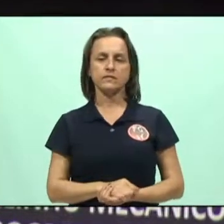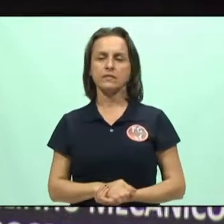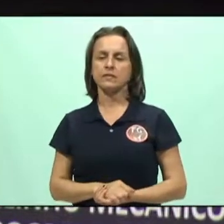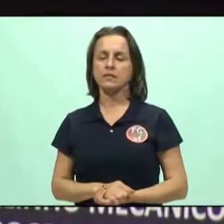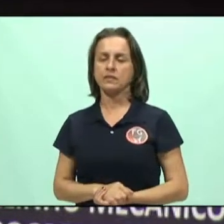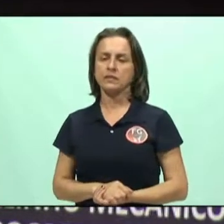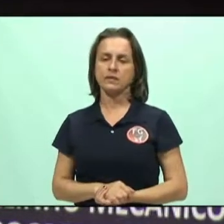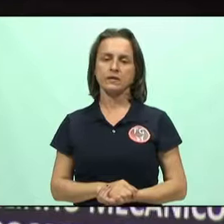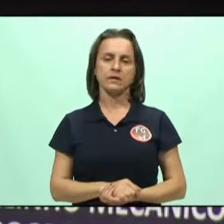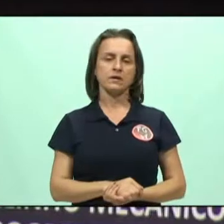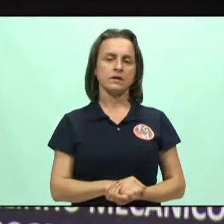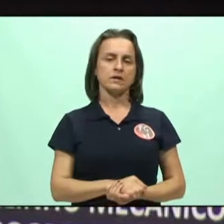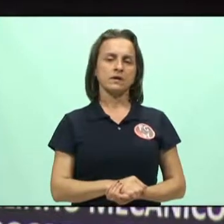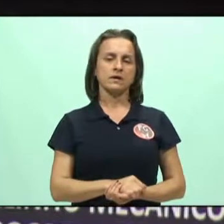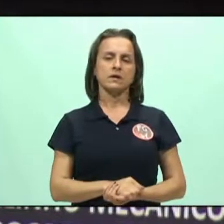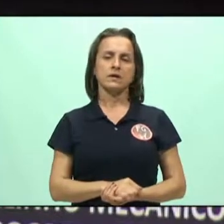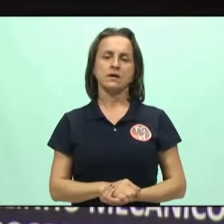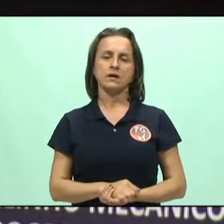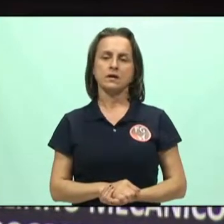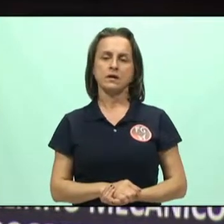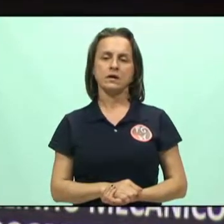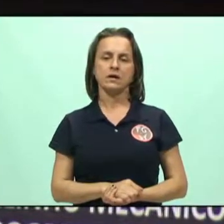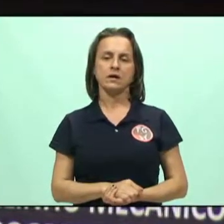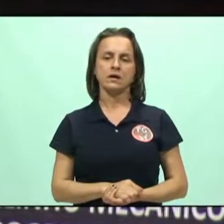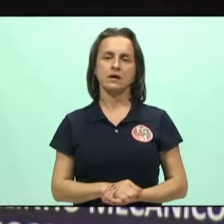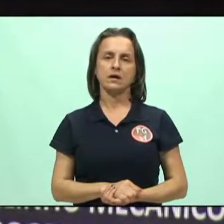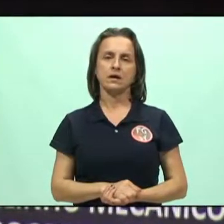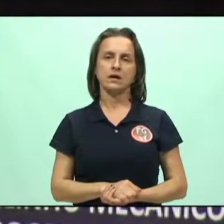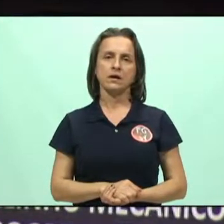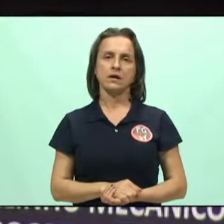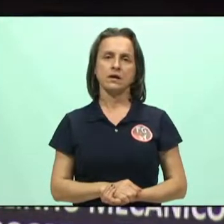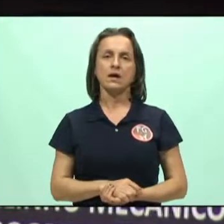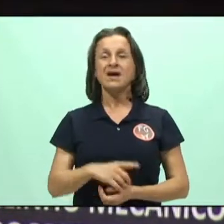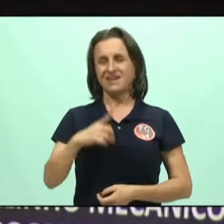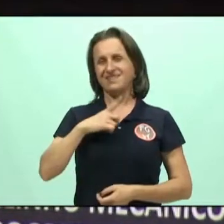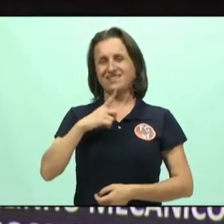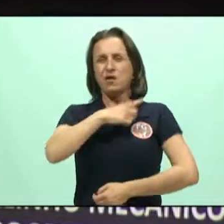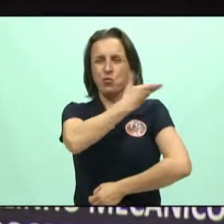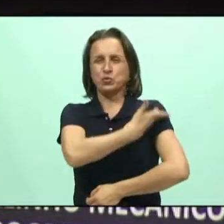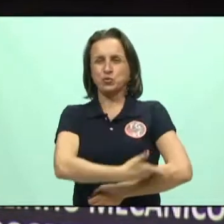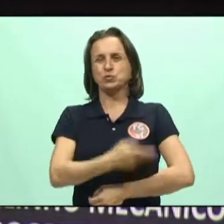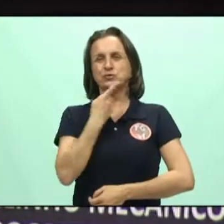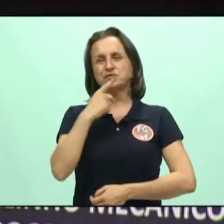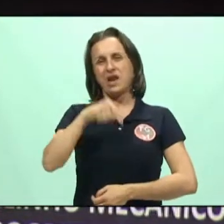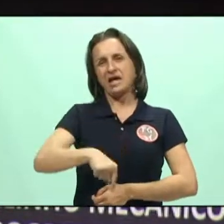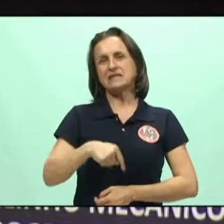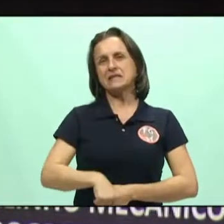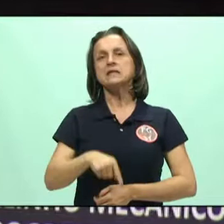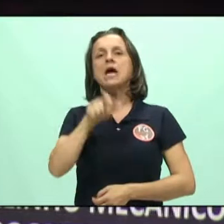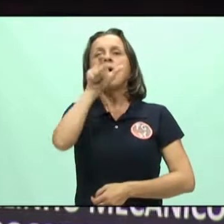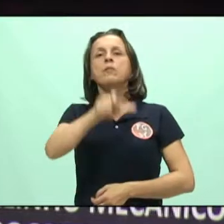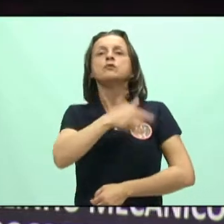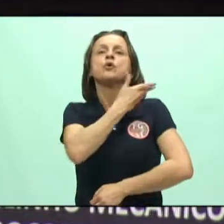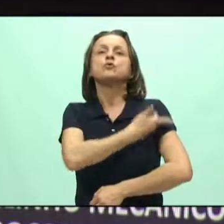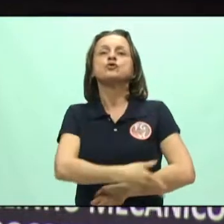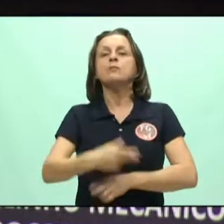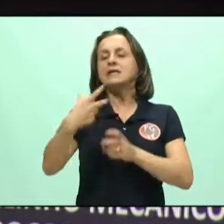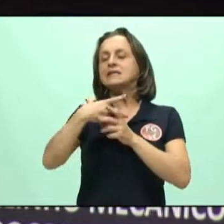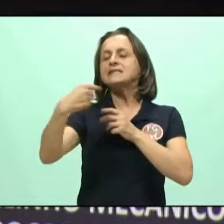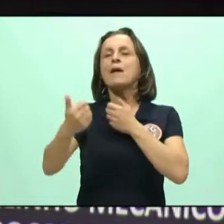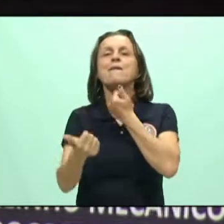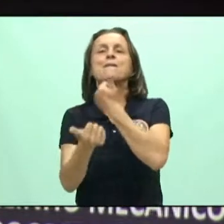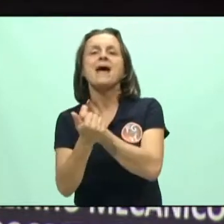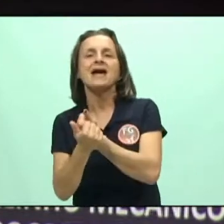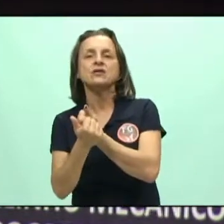sair até a padaria que fica 50 metros de distância do seu local se não for de carro né E a gente tem que estacionar